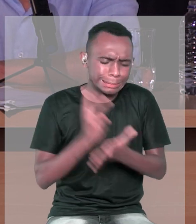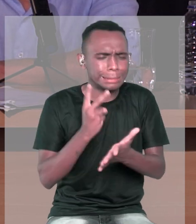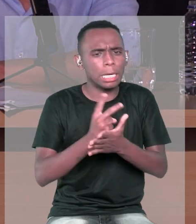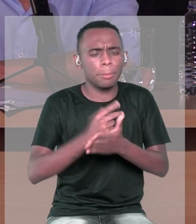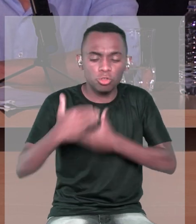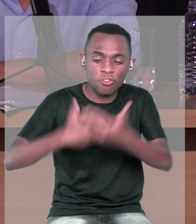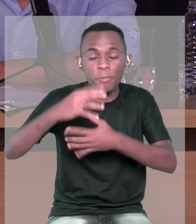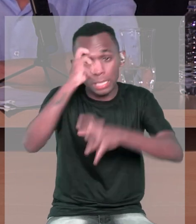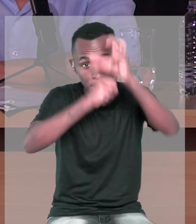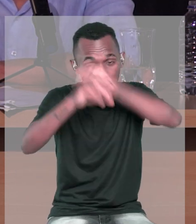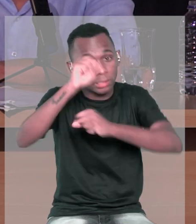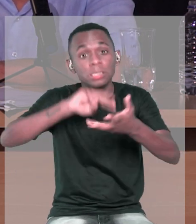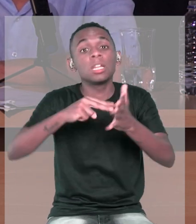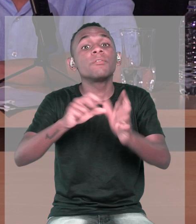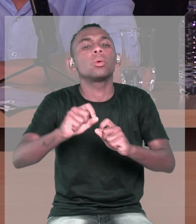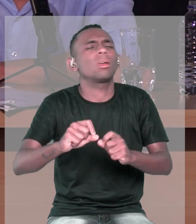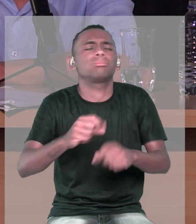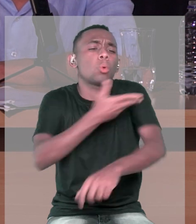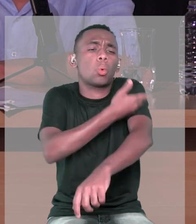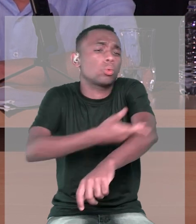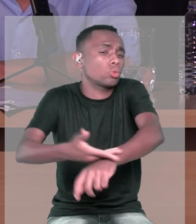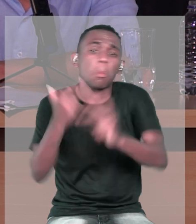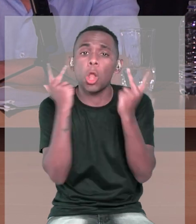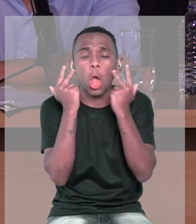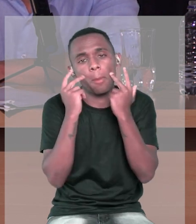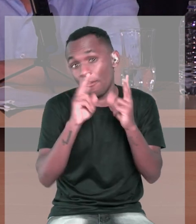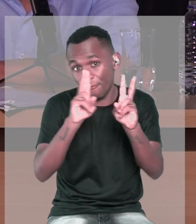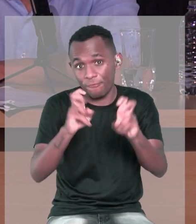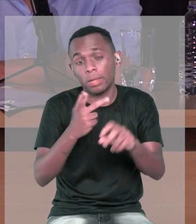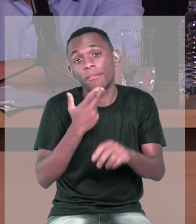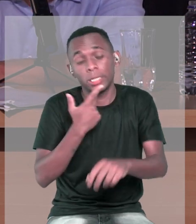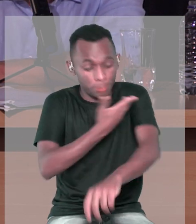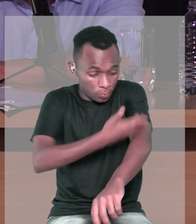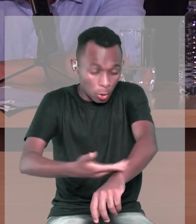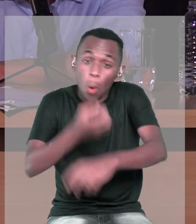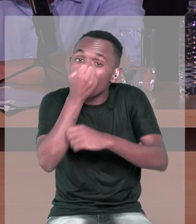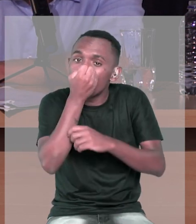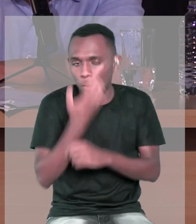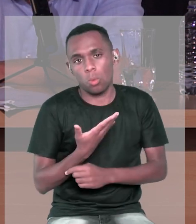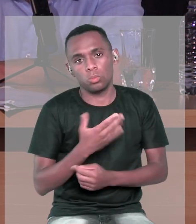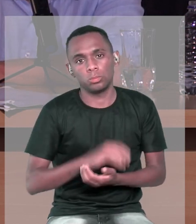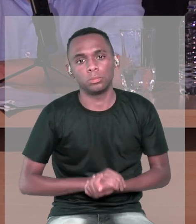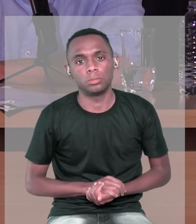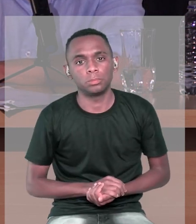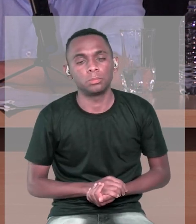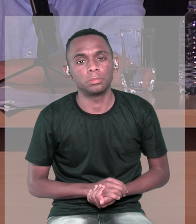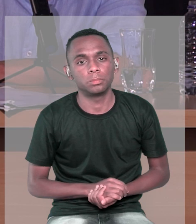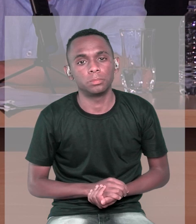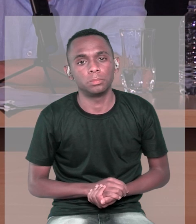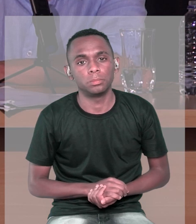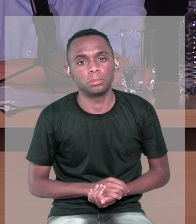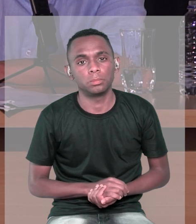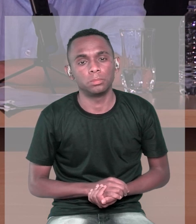de aprendizagem, isso acaba se tornando um hábito, eu estou falando aqui de hábito no bom sentido. Ça demande des efforts, ça demande